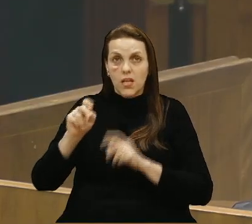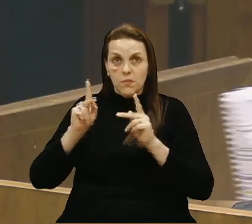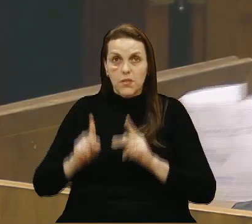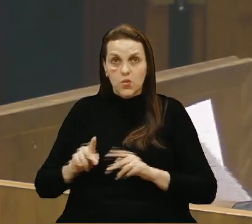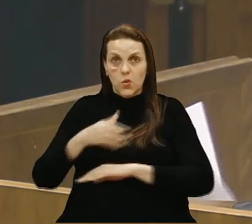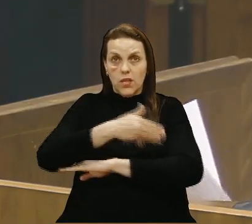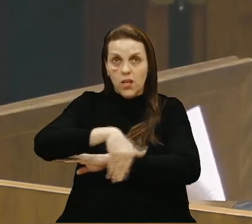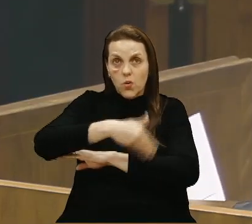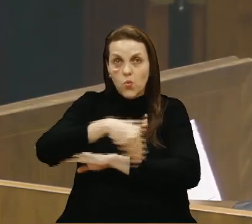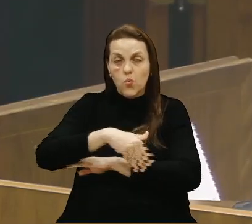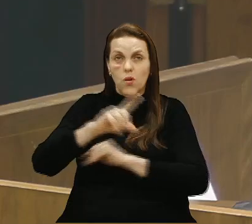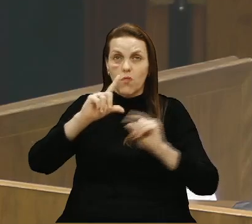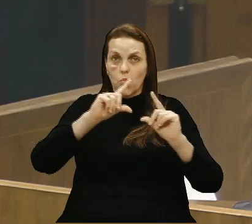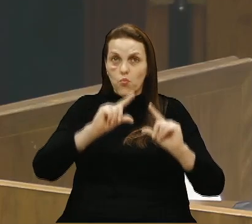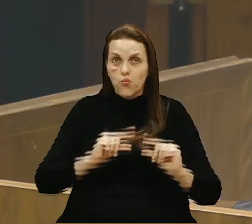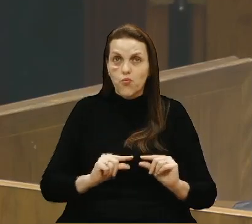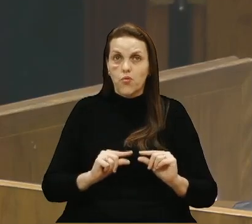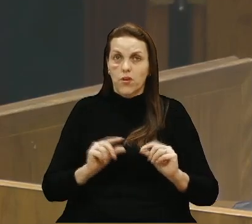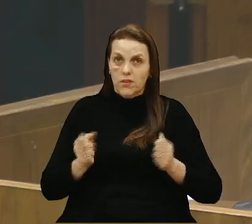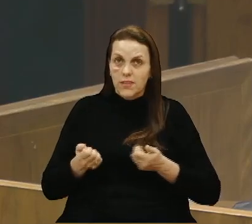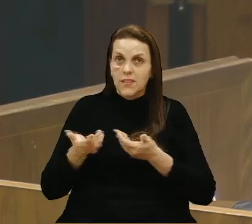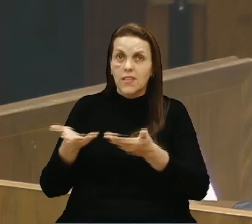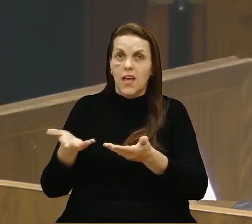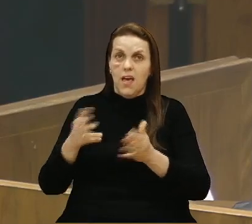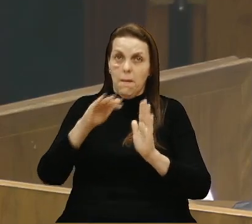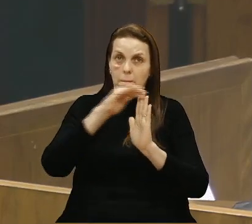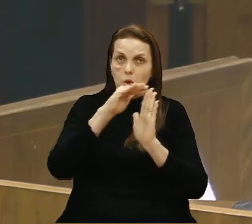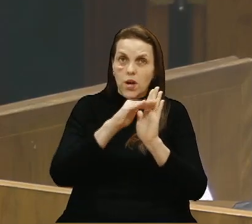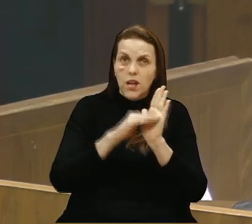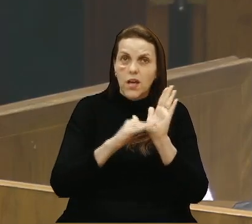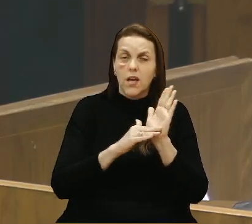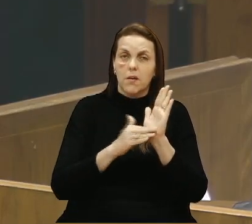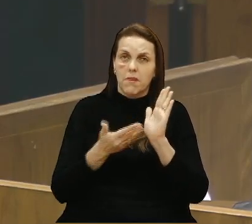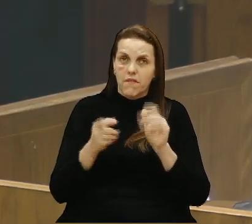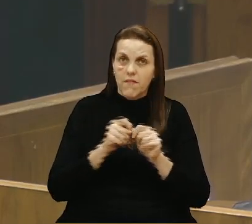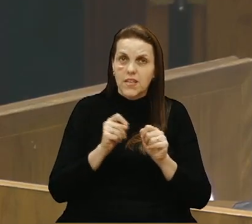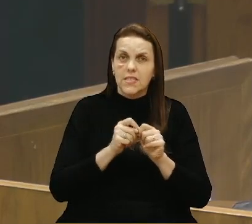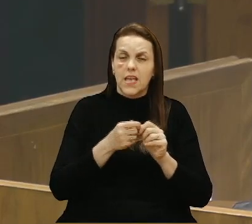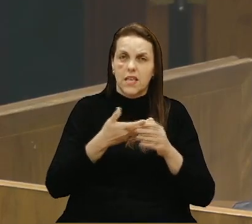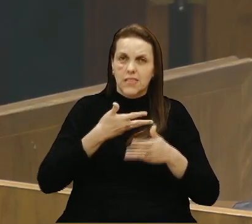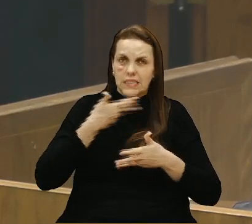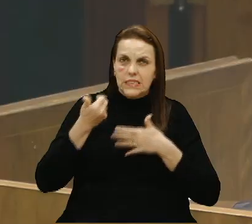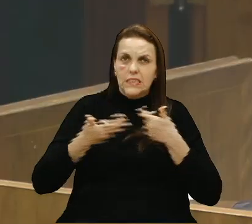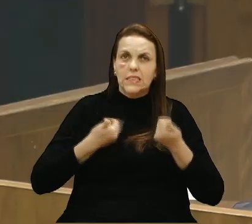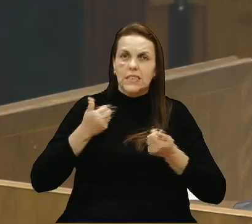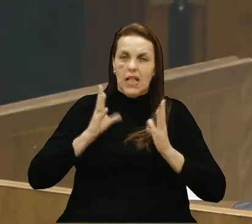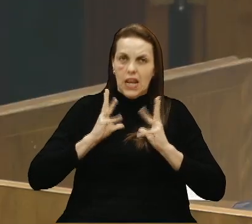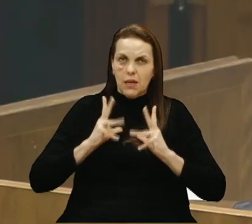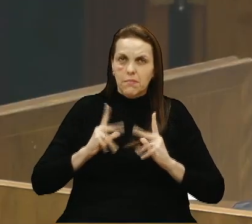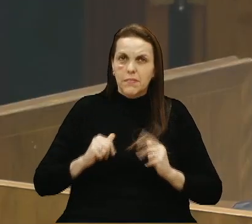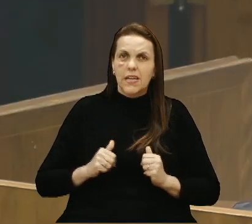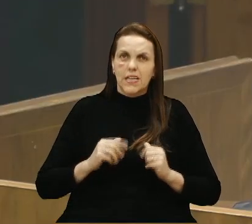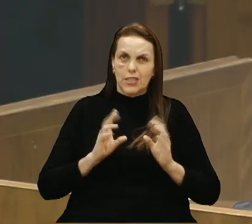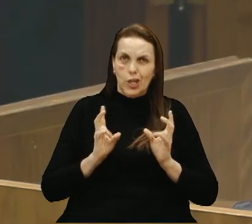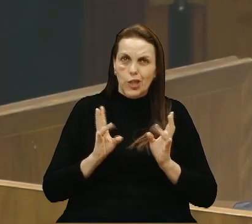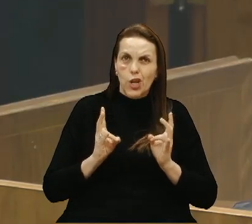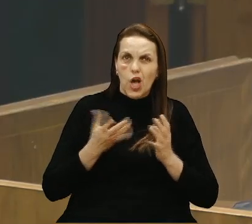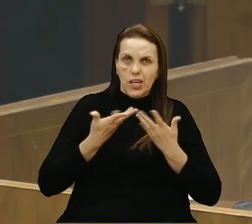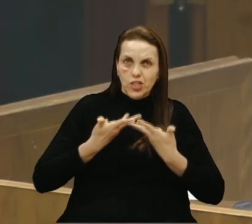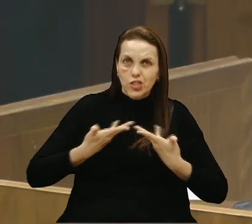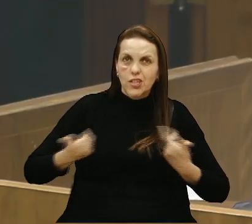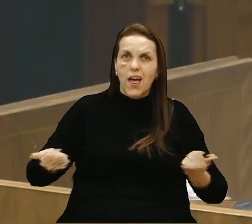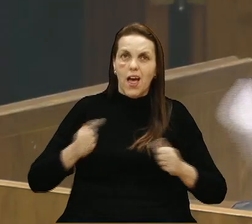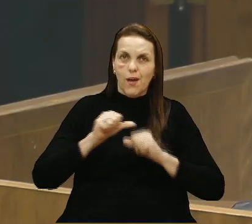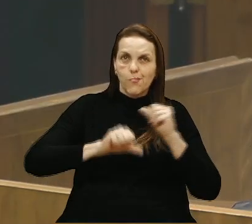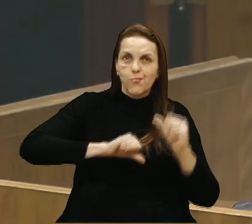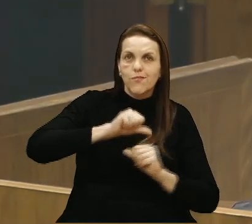baixar isso aqui, ó, a gente está levando eles para um programa, a gente está fazendo uma desintoxicação deles, a gente está modificando, colocando eles no mercado